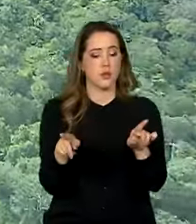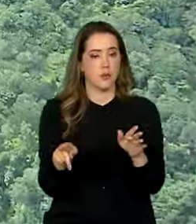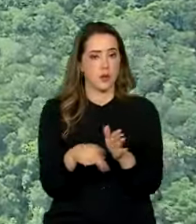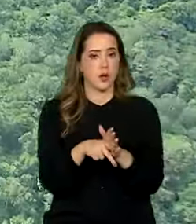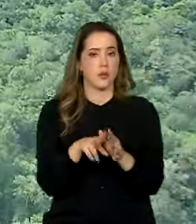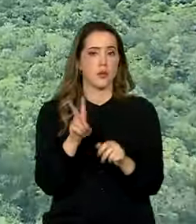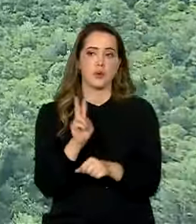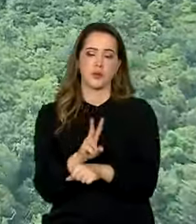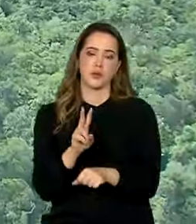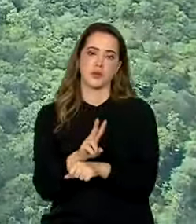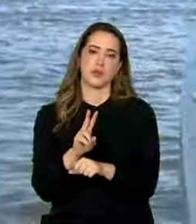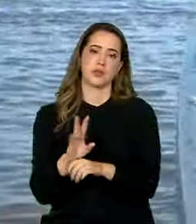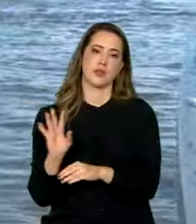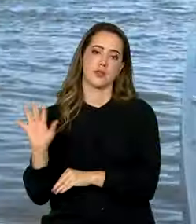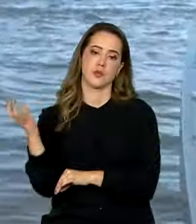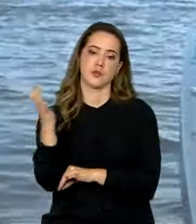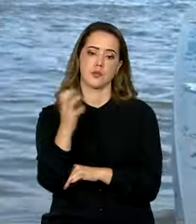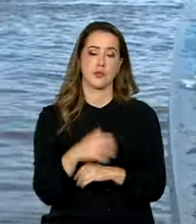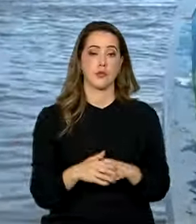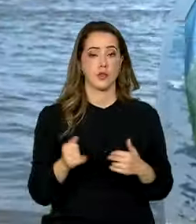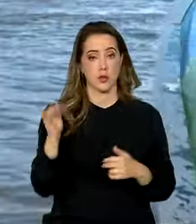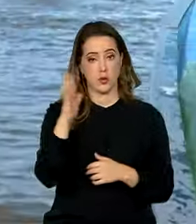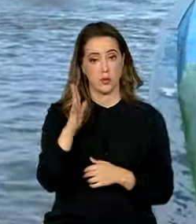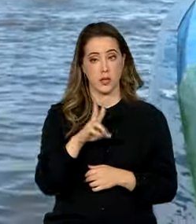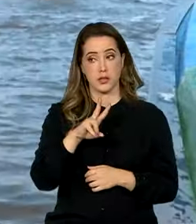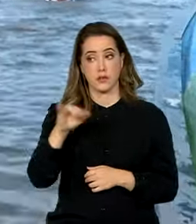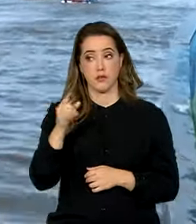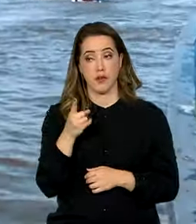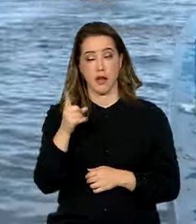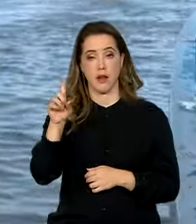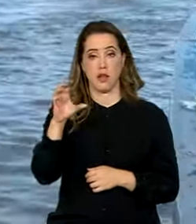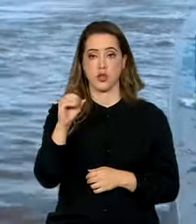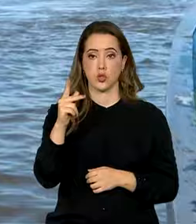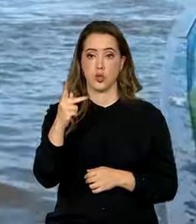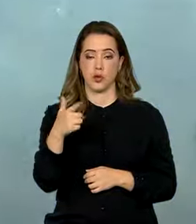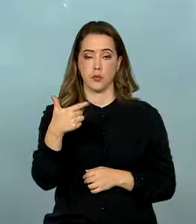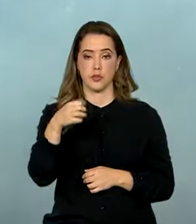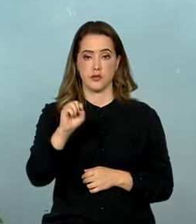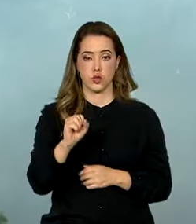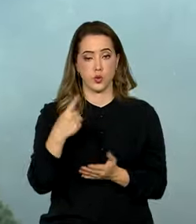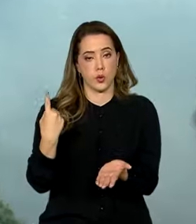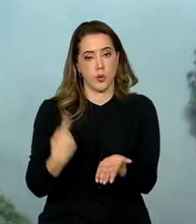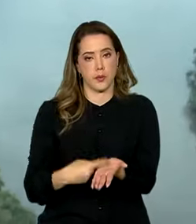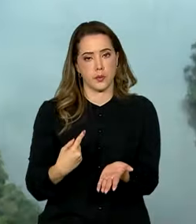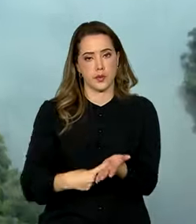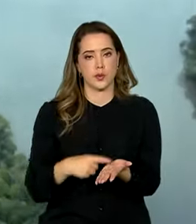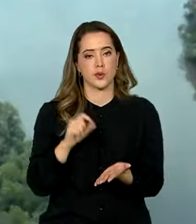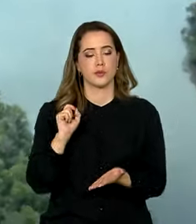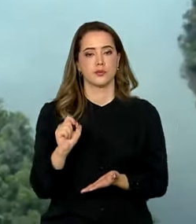a proteção do meio ambiente. O Brasil vai para a COP28 com o compromisso de